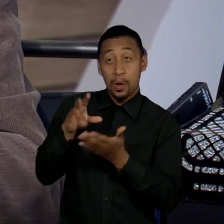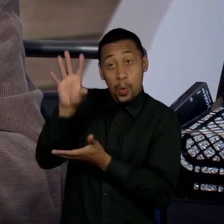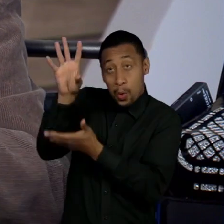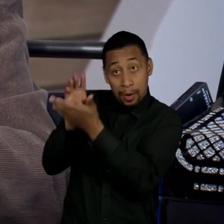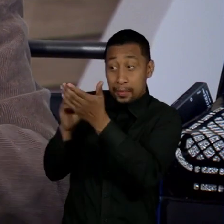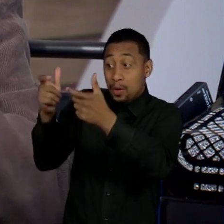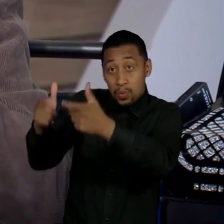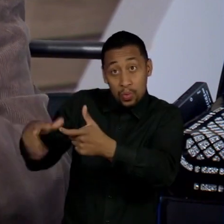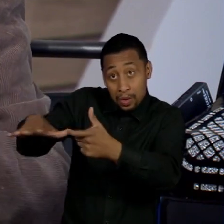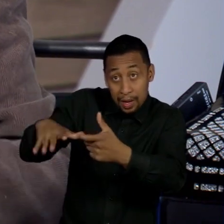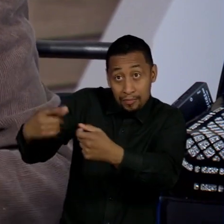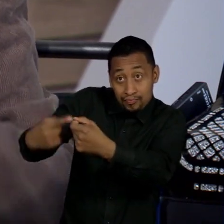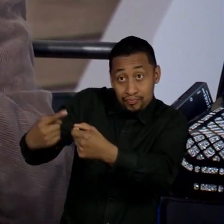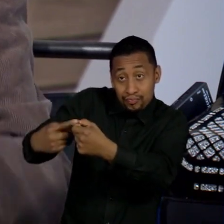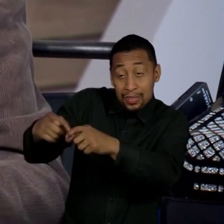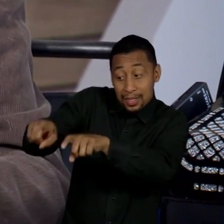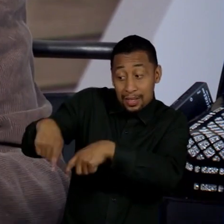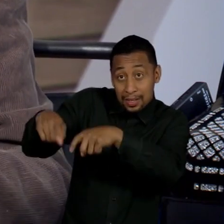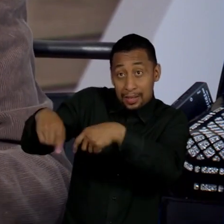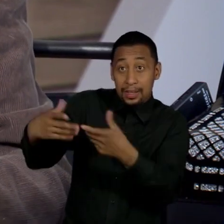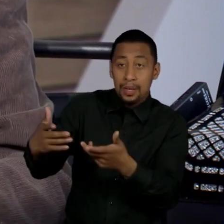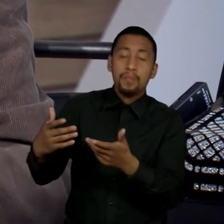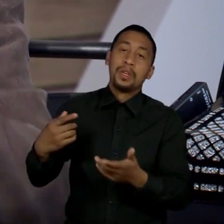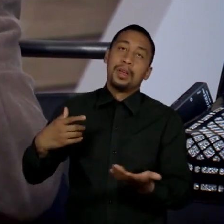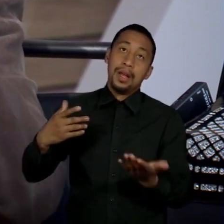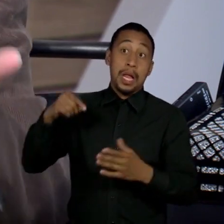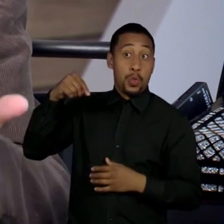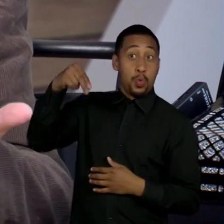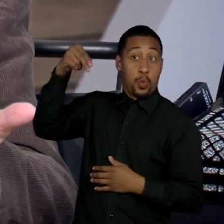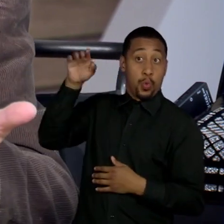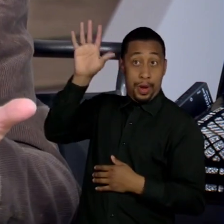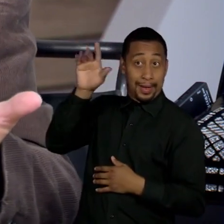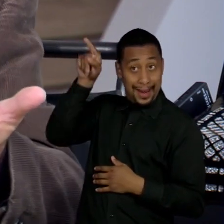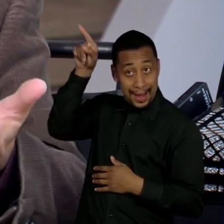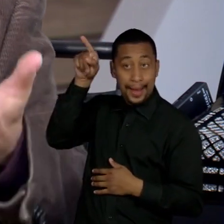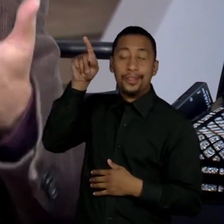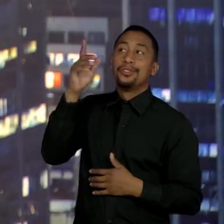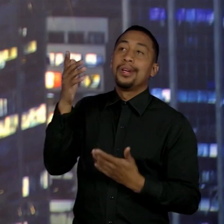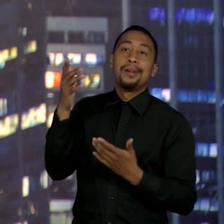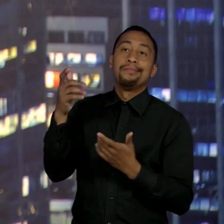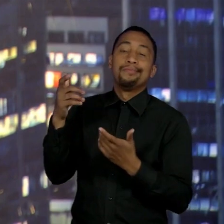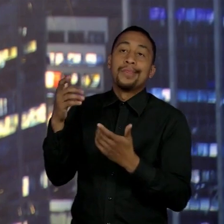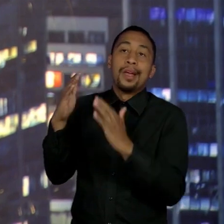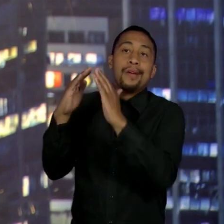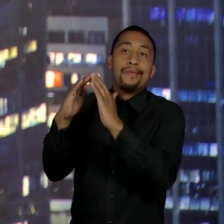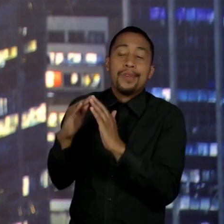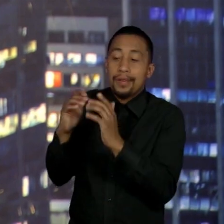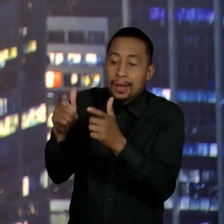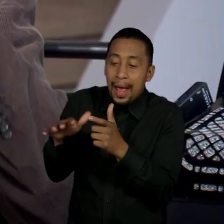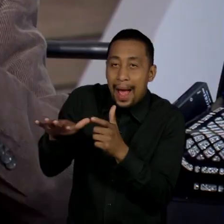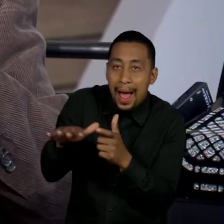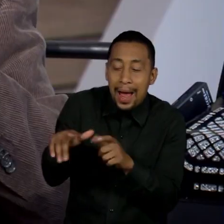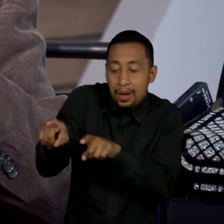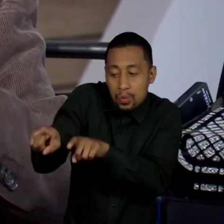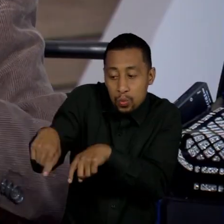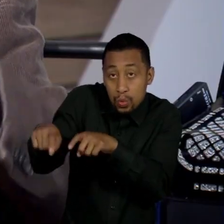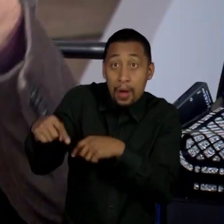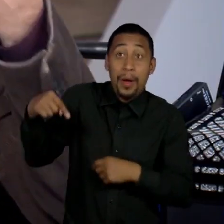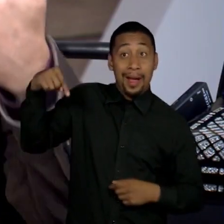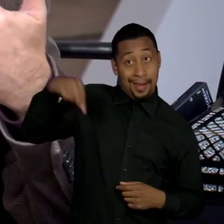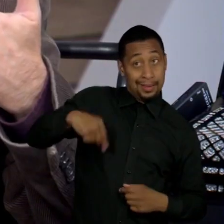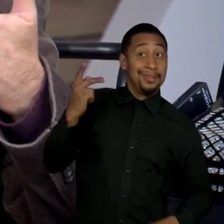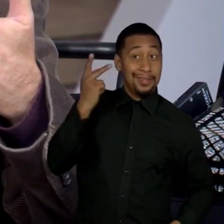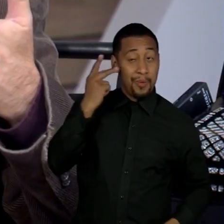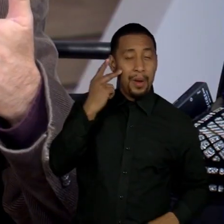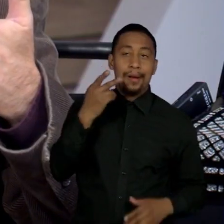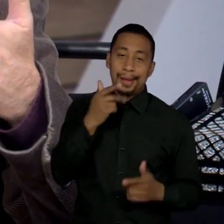Nordeste, a gente não é caipira, nós somos matutos, né? Que é aquele que é da zona rural. Aqui é caipira. Então, essa caracterização